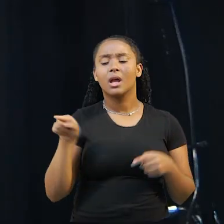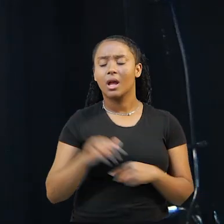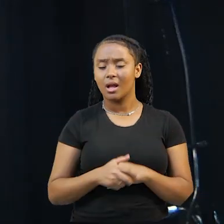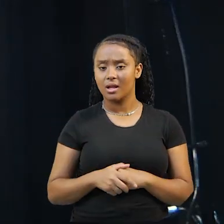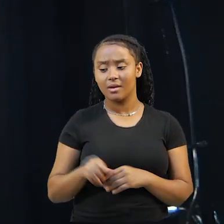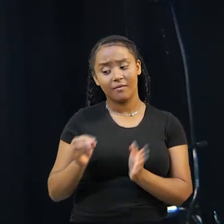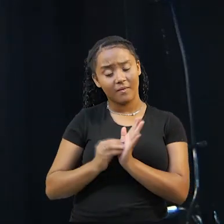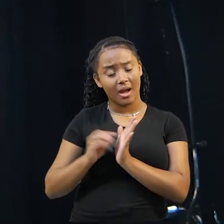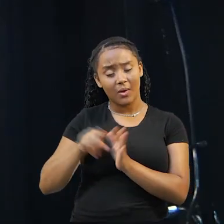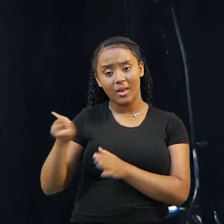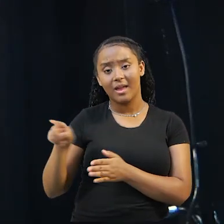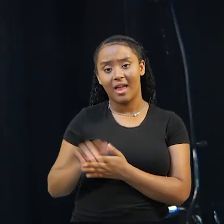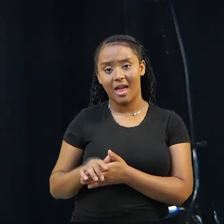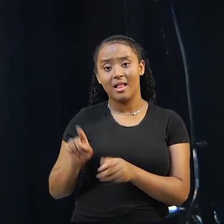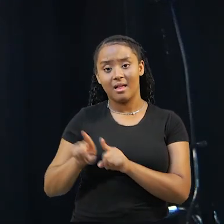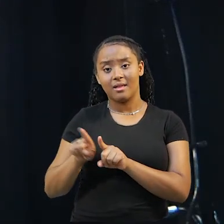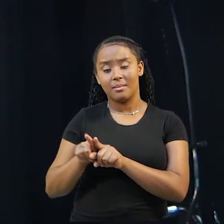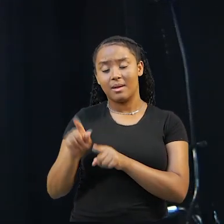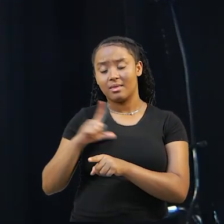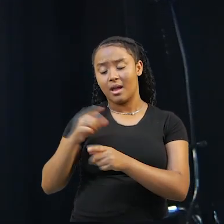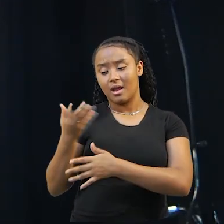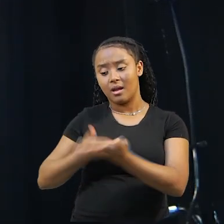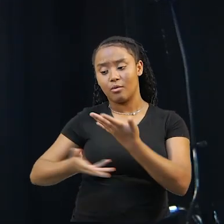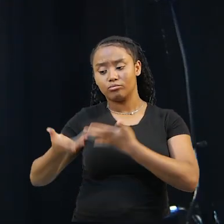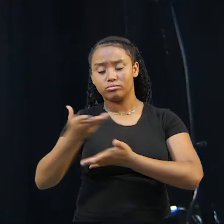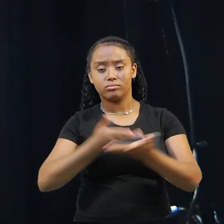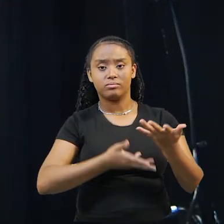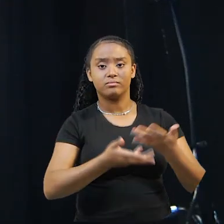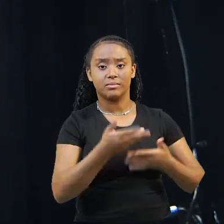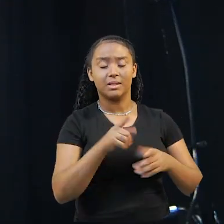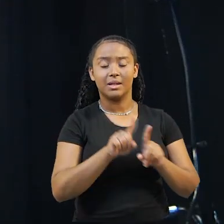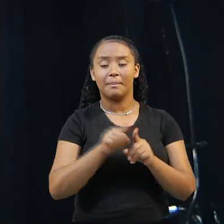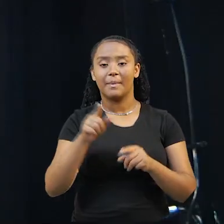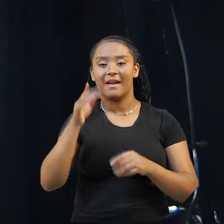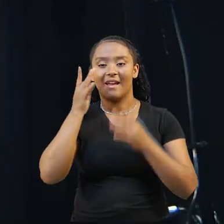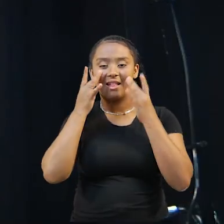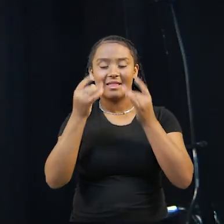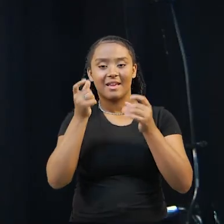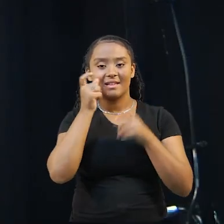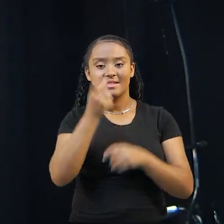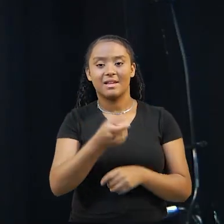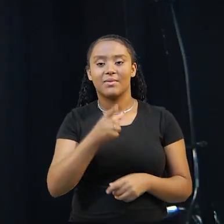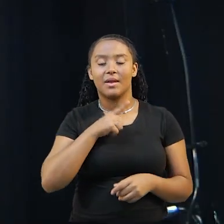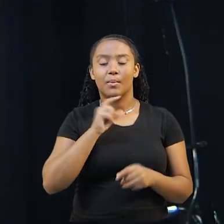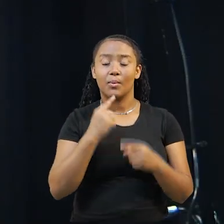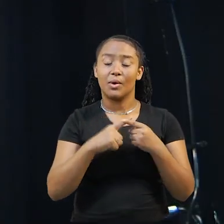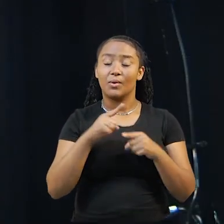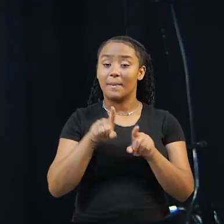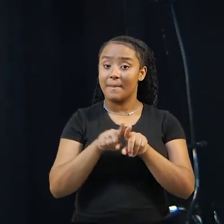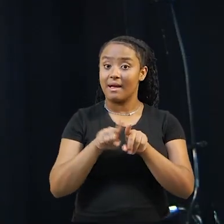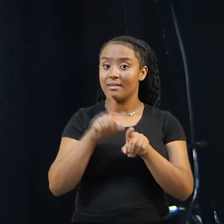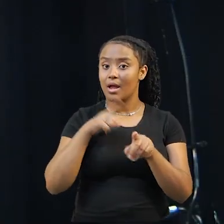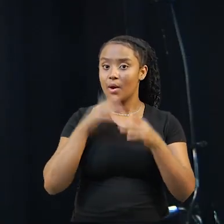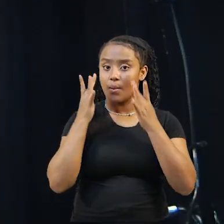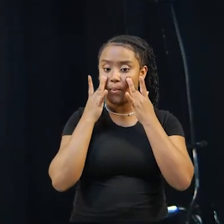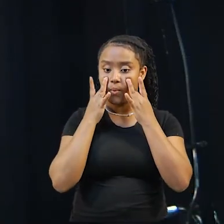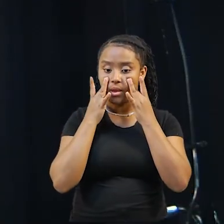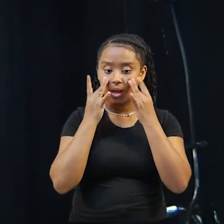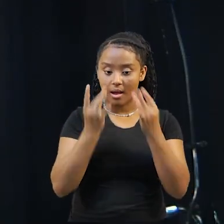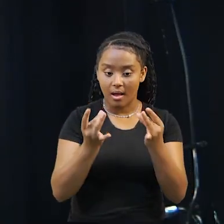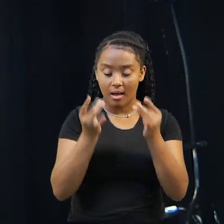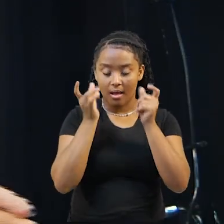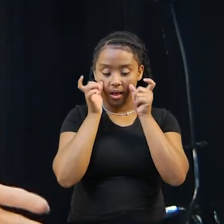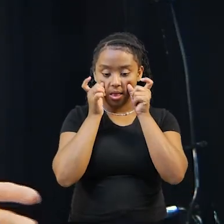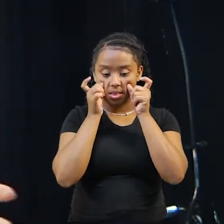decisão. Mais recentemente, uma coisa que tem me chamado a atenção, porque também eu tenho um olhar muito atento para